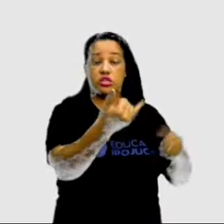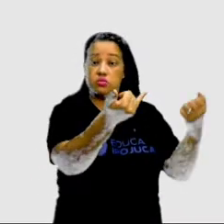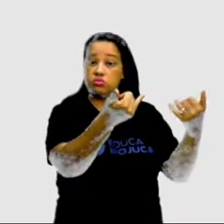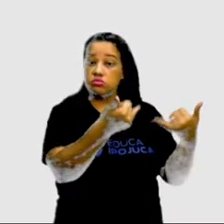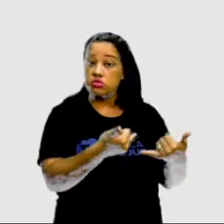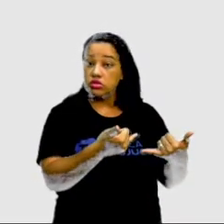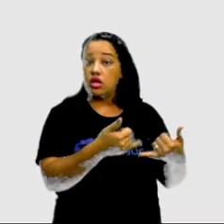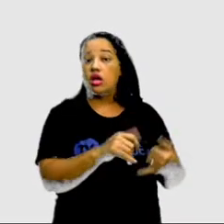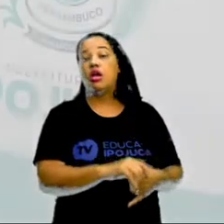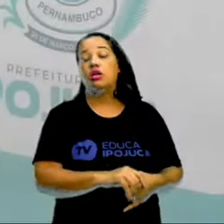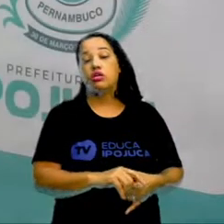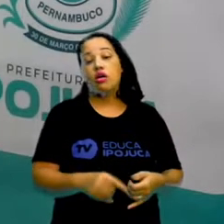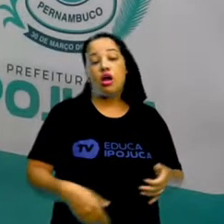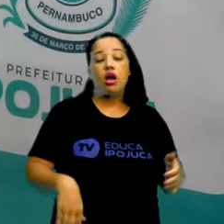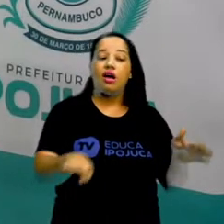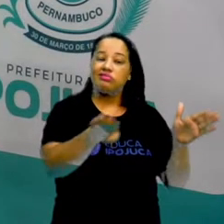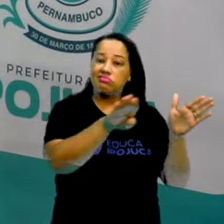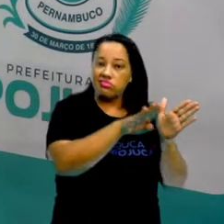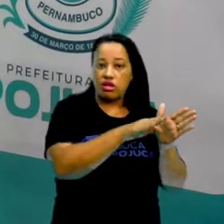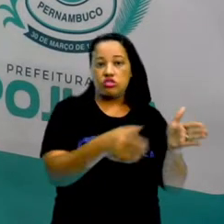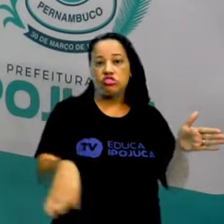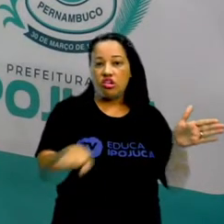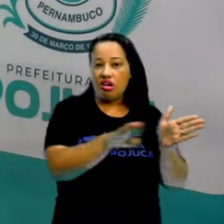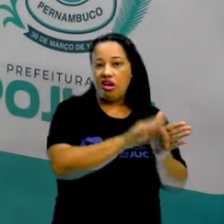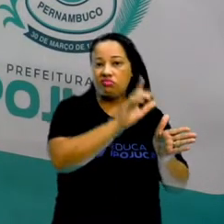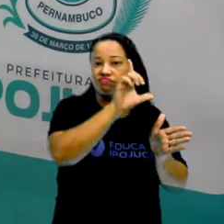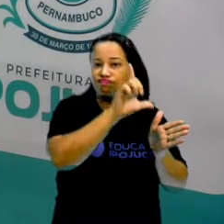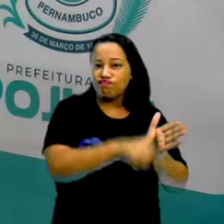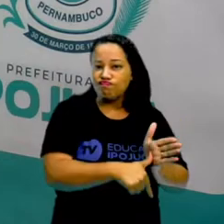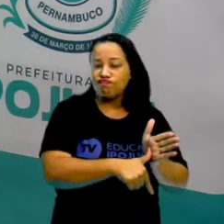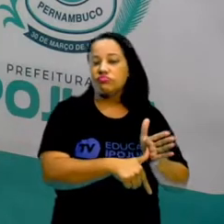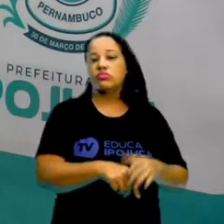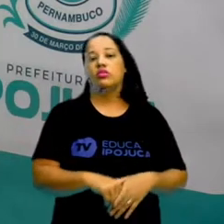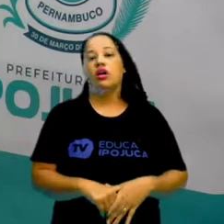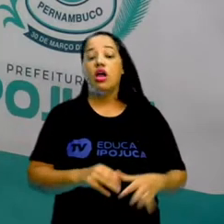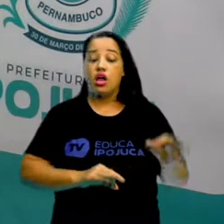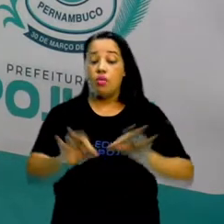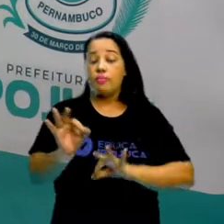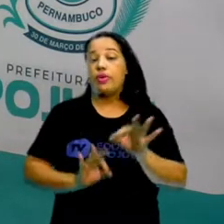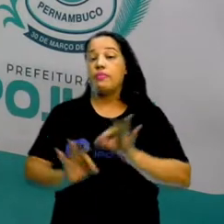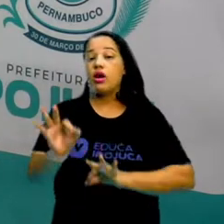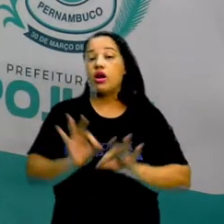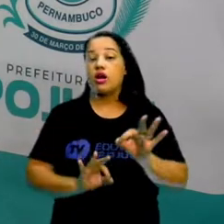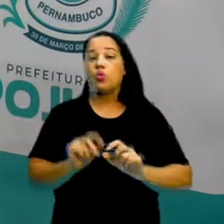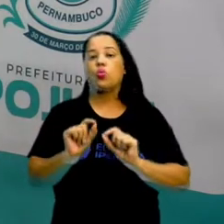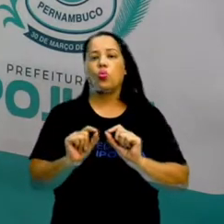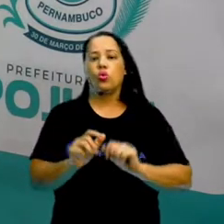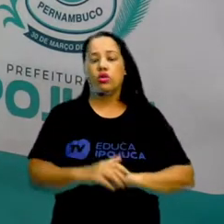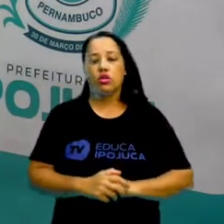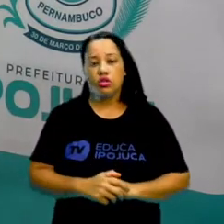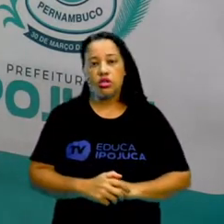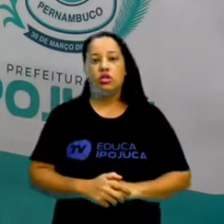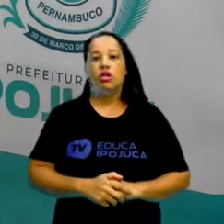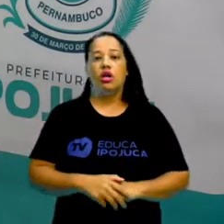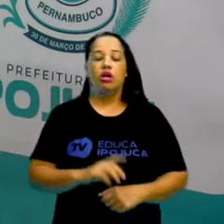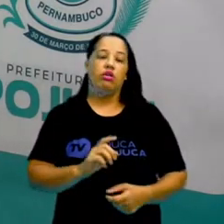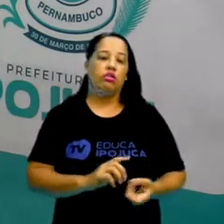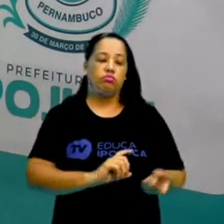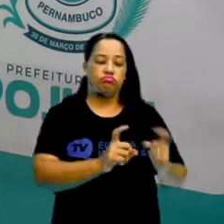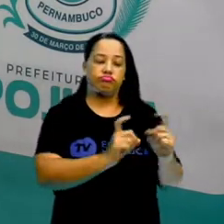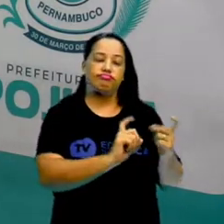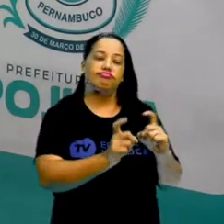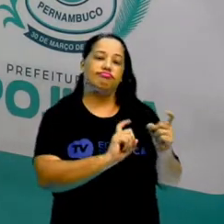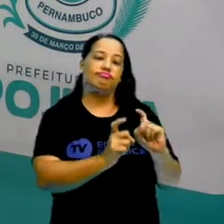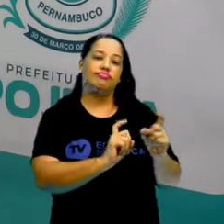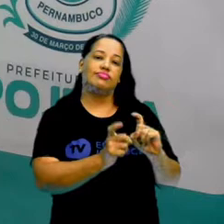disseram que chegarão atrasados. Eu preparei para vocês, pessoal. É um diálogo, um pequeno diálogo